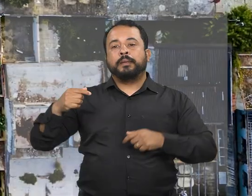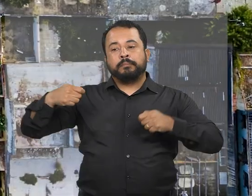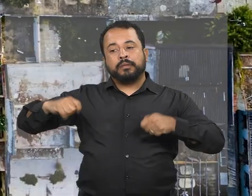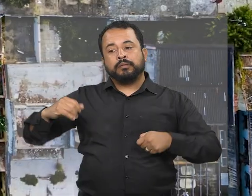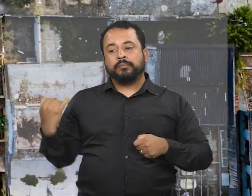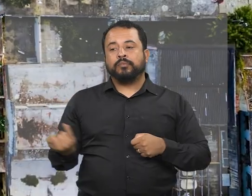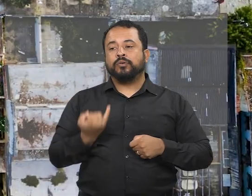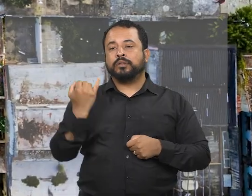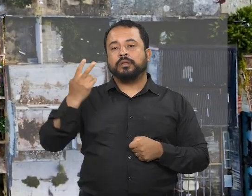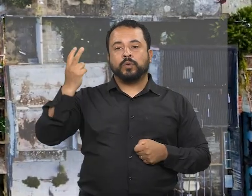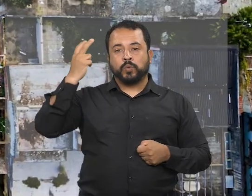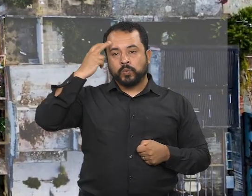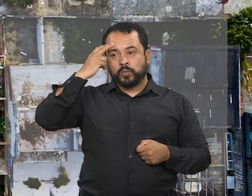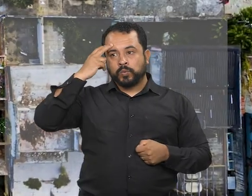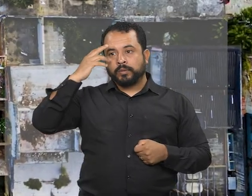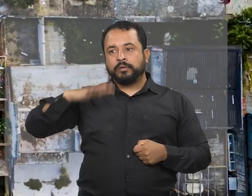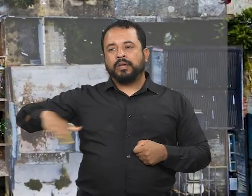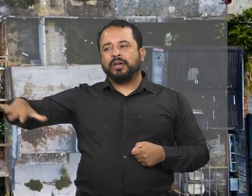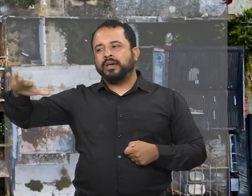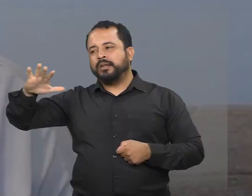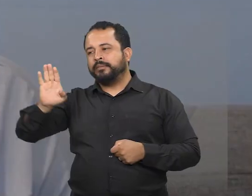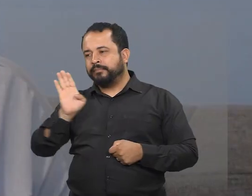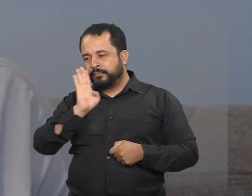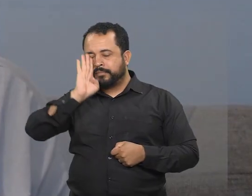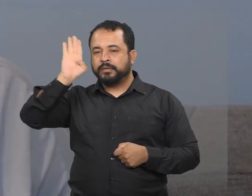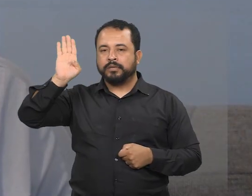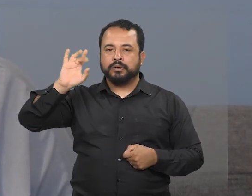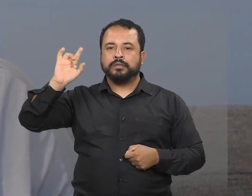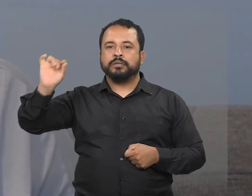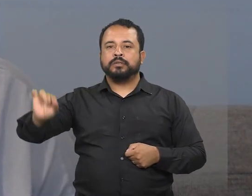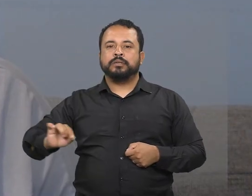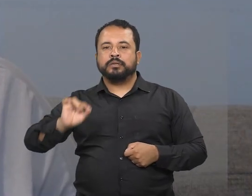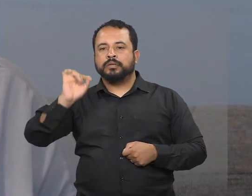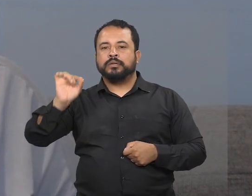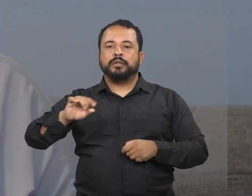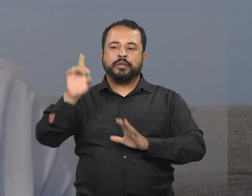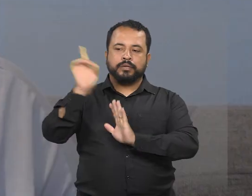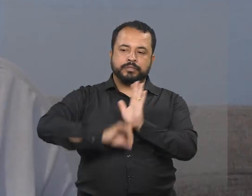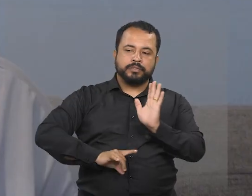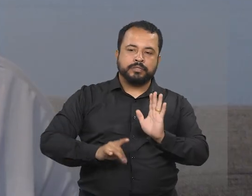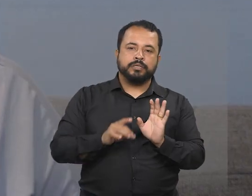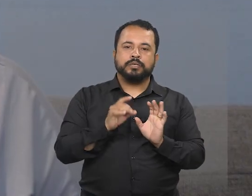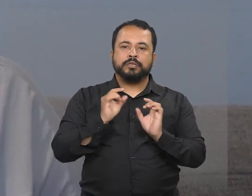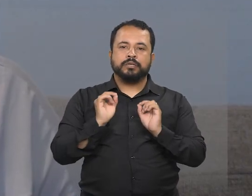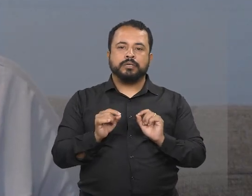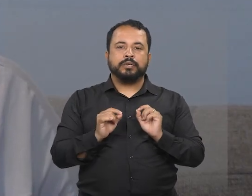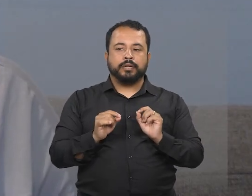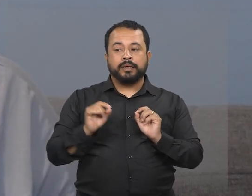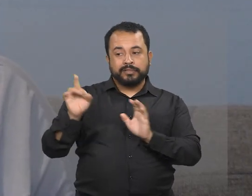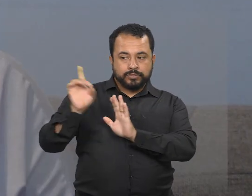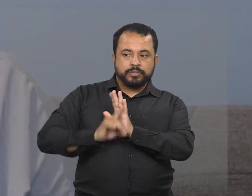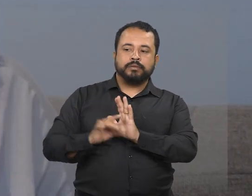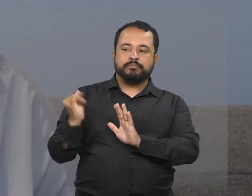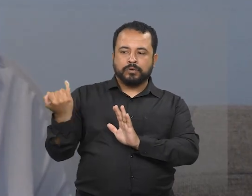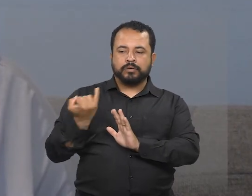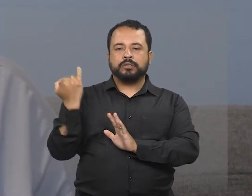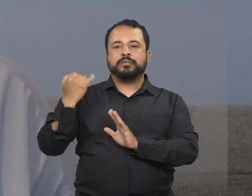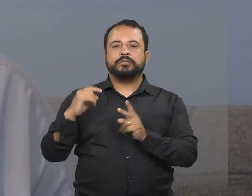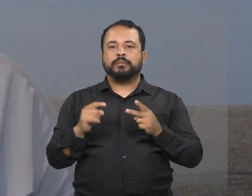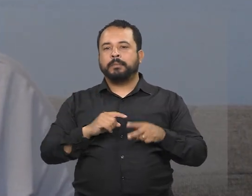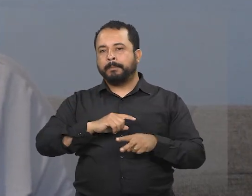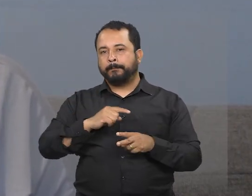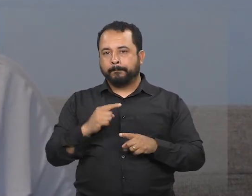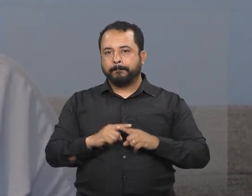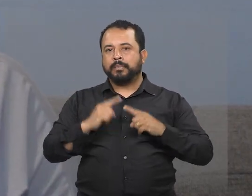a cultura é uma área fundamental. Ela não é só entendida como um direito, mas, além de ser um